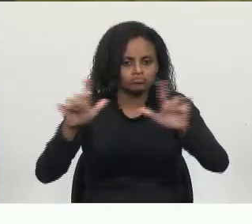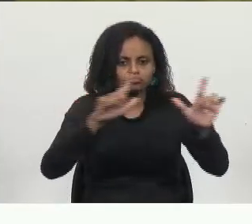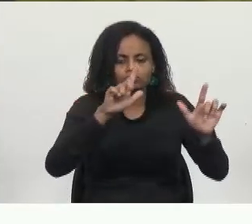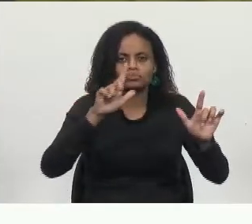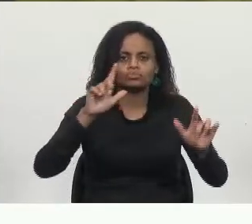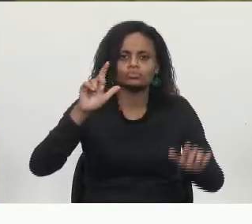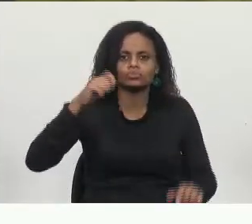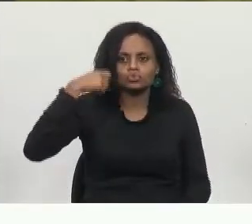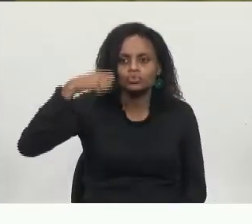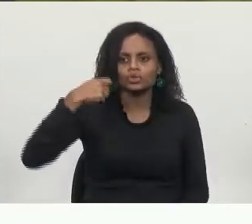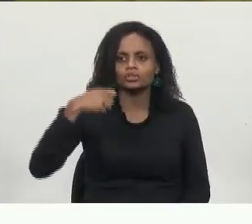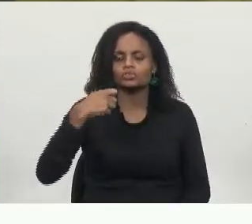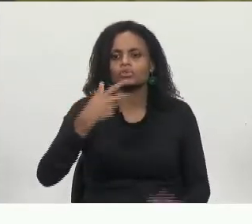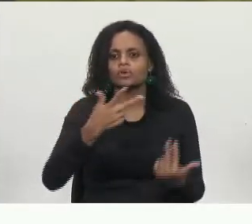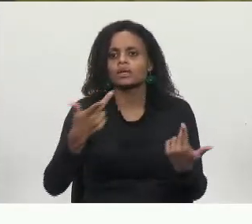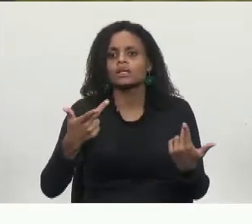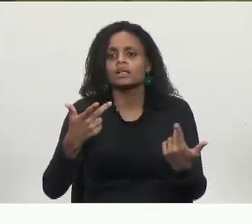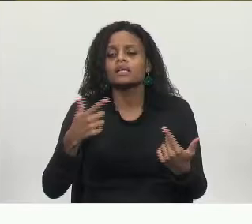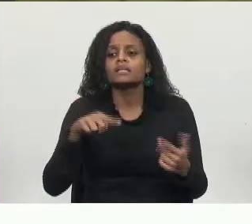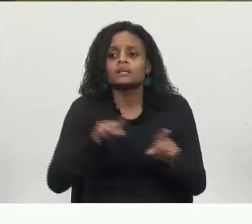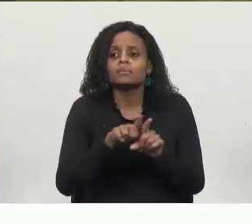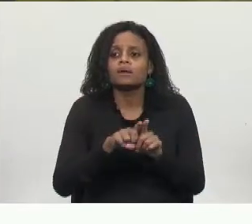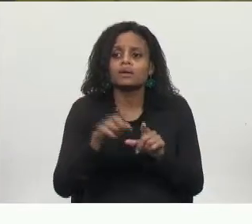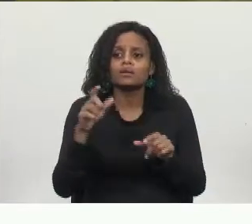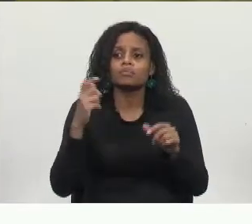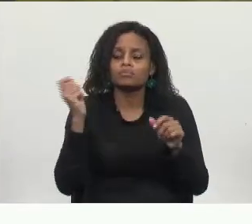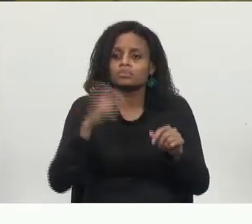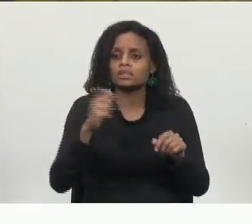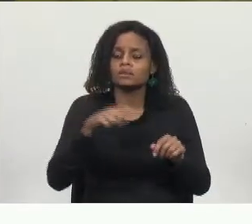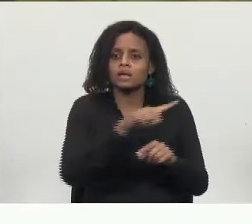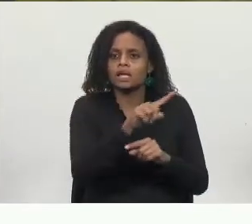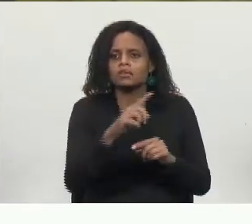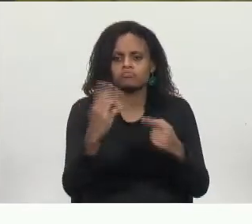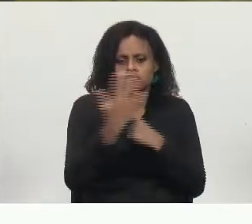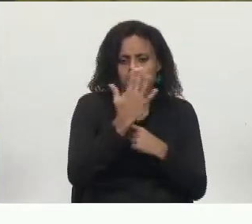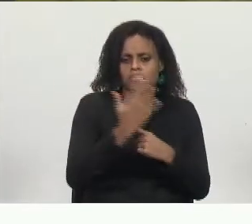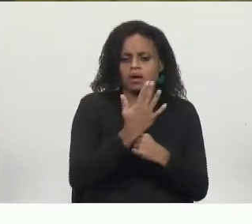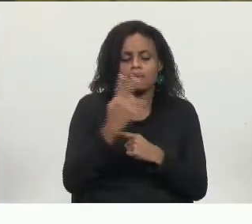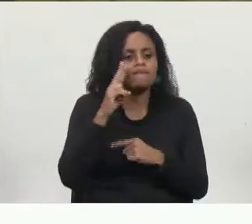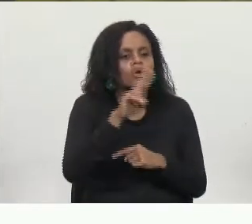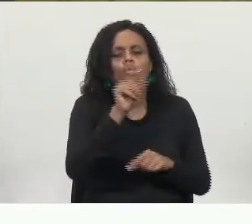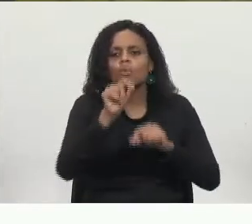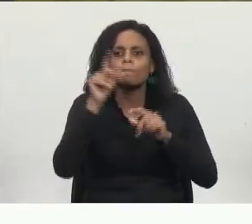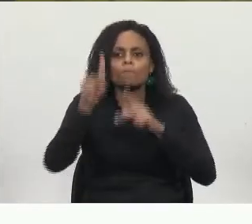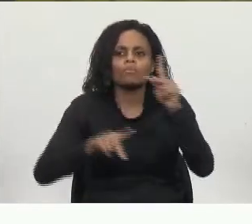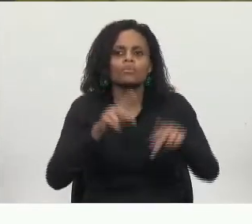sociedade, garantiria que ele pudesse se defender e andar à noite em locais perigosos para ver o que a população está precisando.